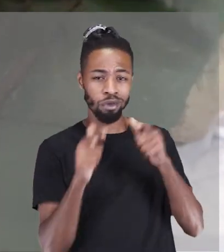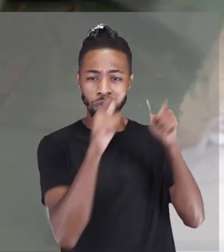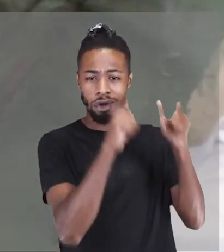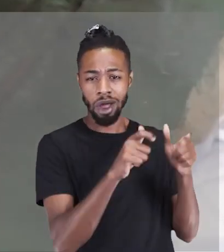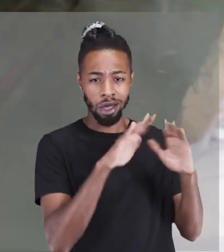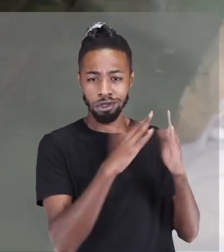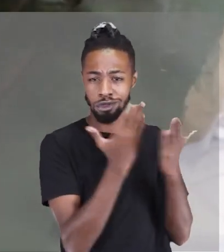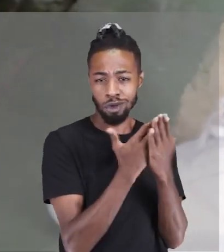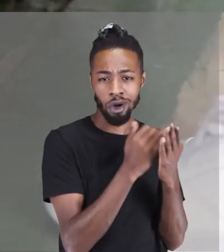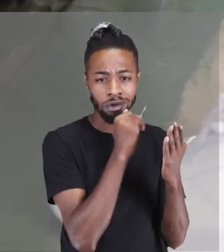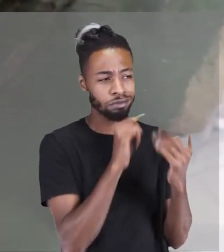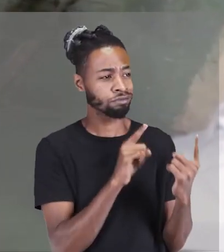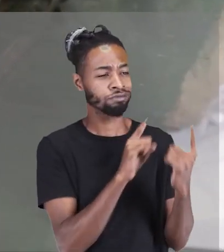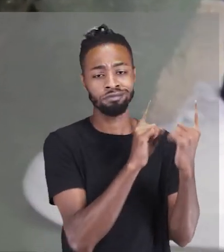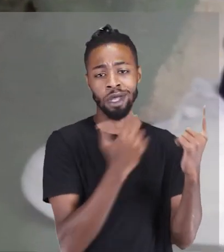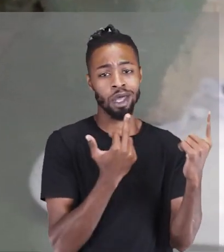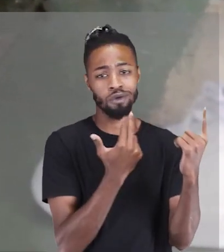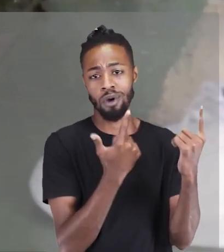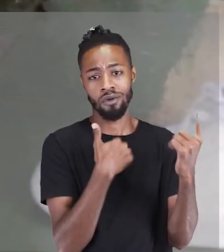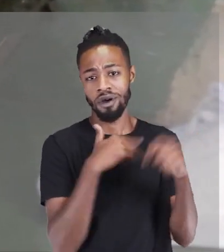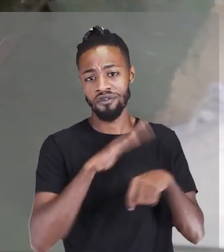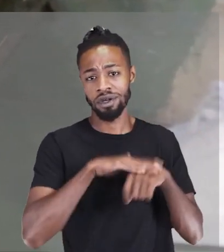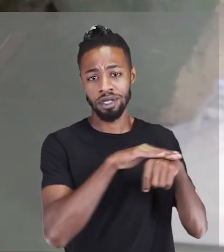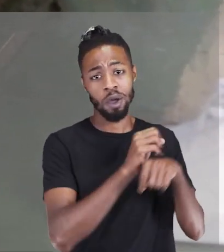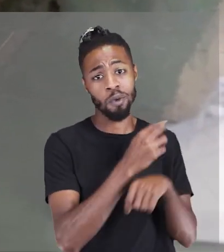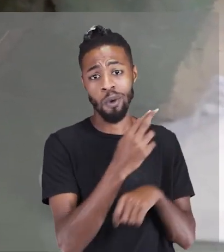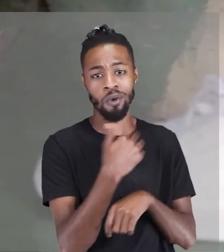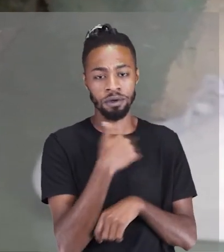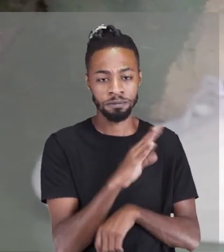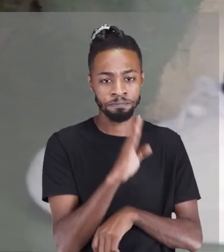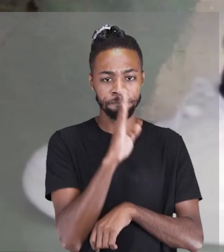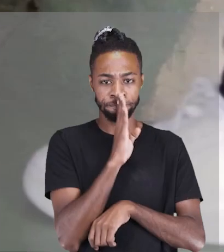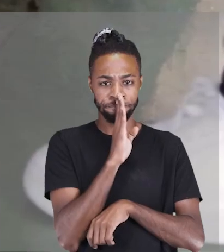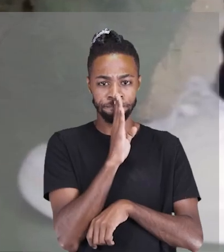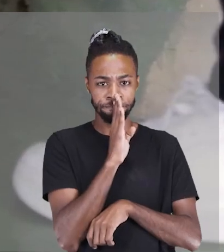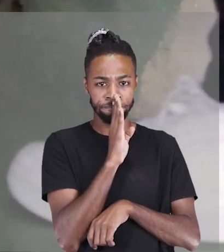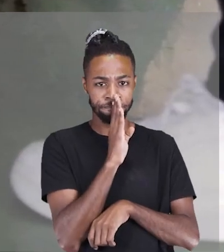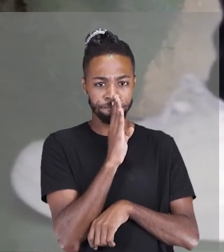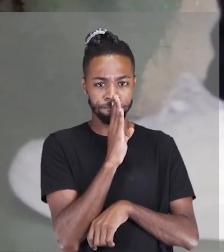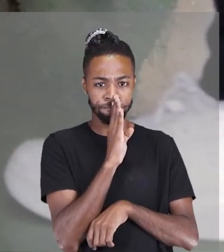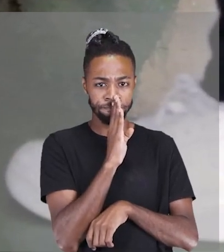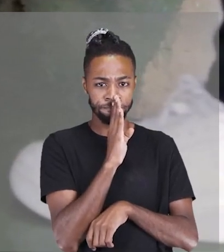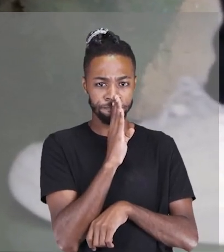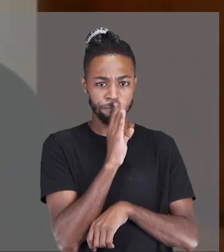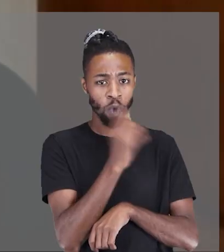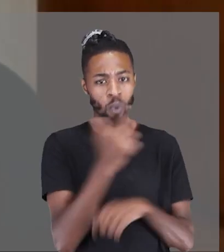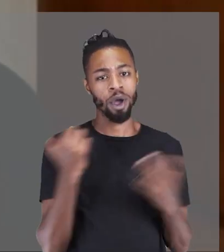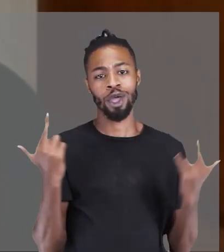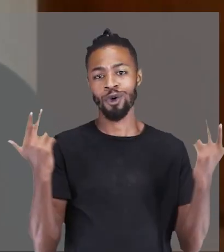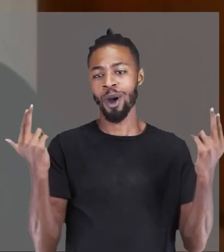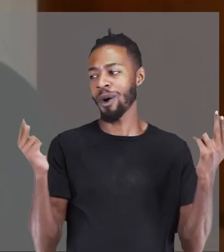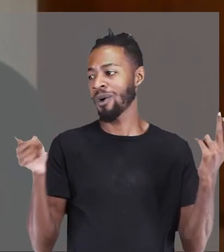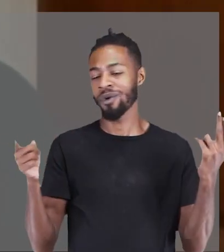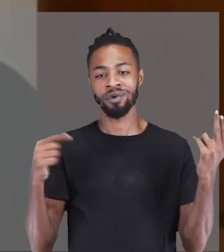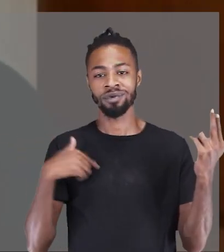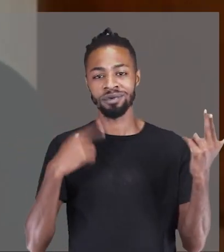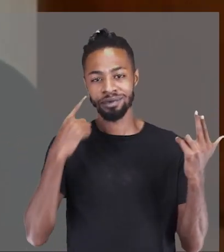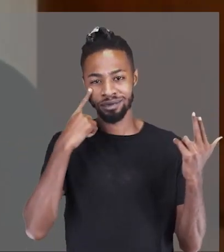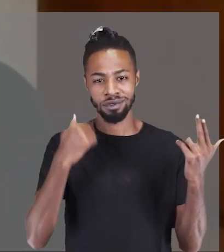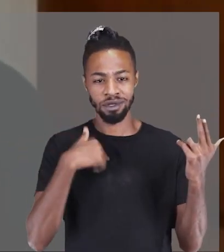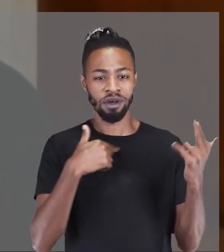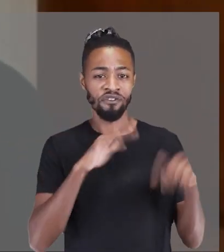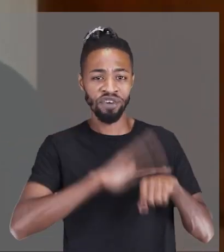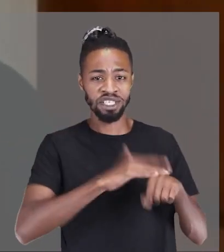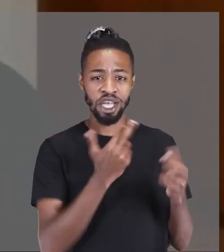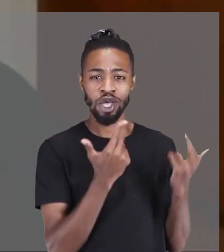ou a submissão, então ela não vai desafiar, ela não vai falar o que está acontecendo, ou ela